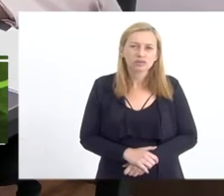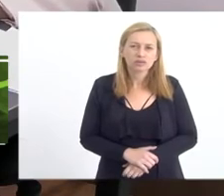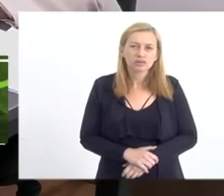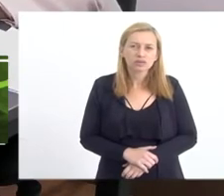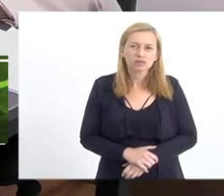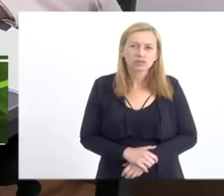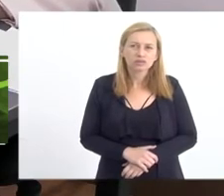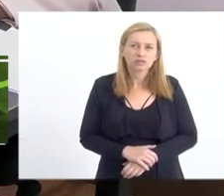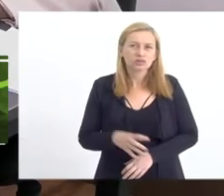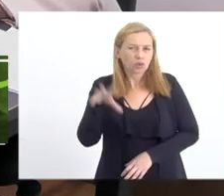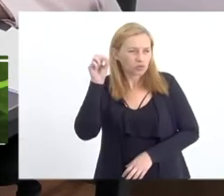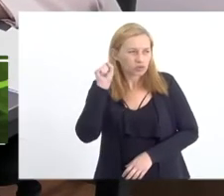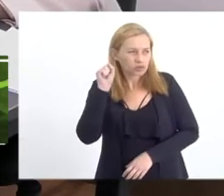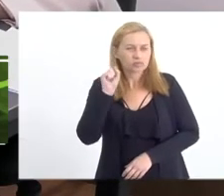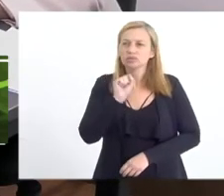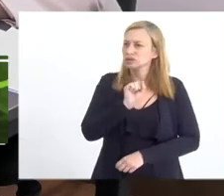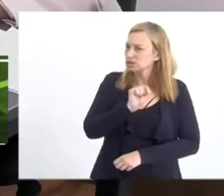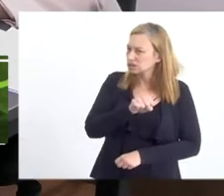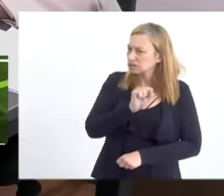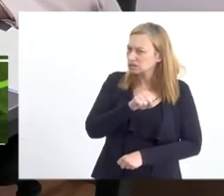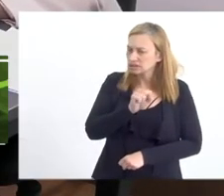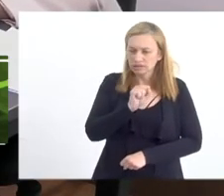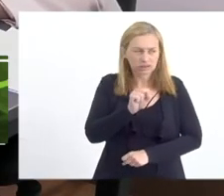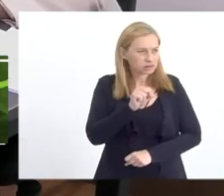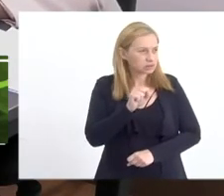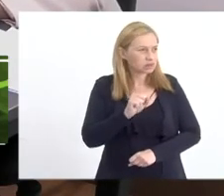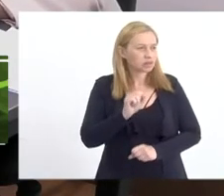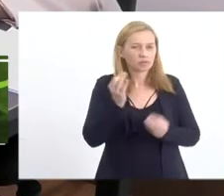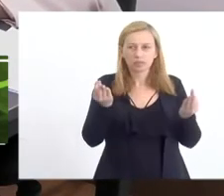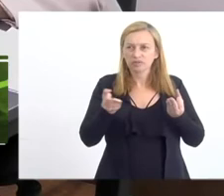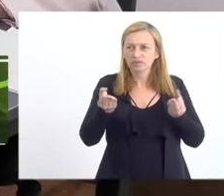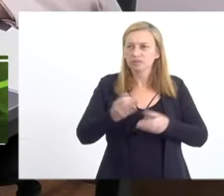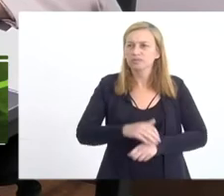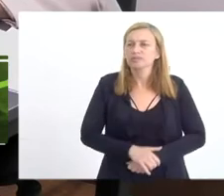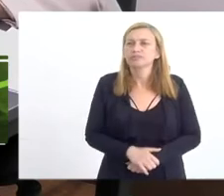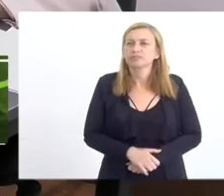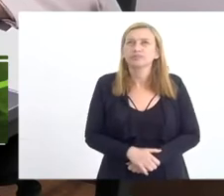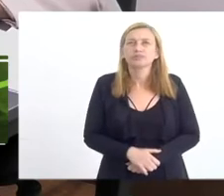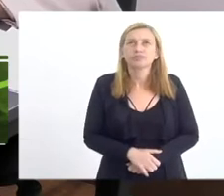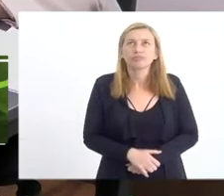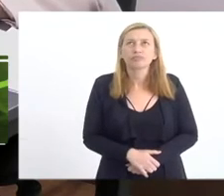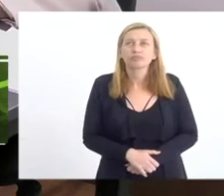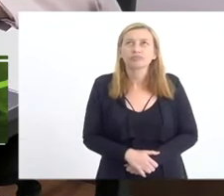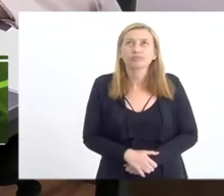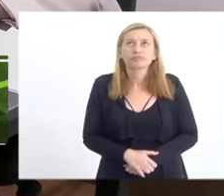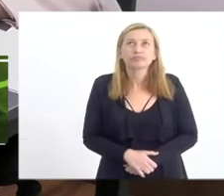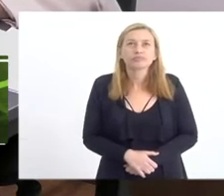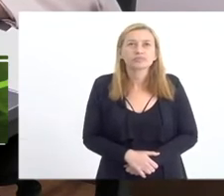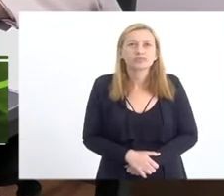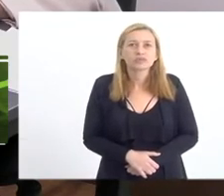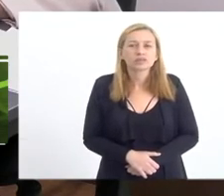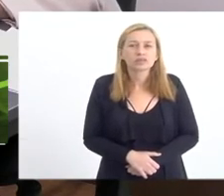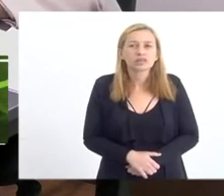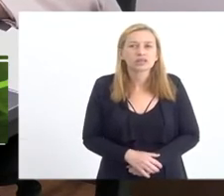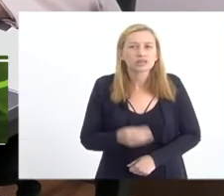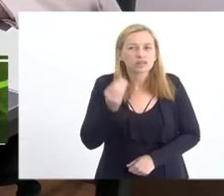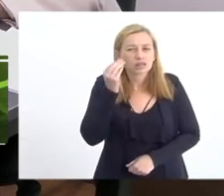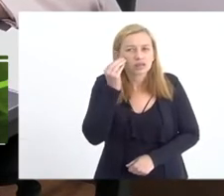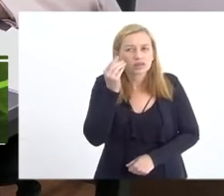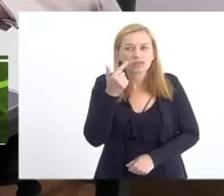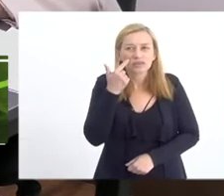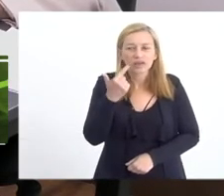Estão me ouvindo direitinho? Sim. Estamos sim, Pedro. Perfeito. Eu vou tentar viver aqui com esse